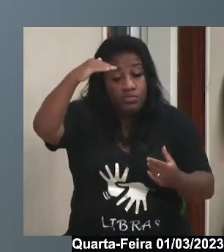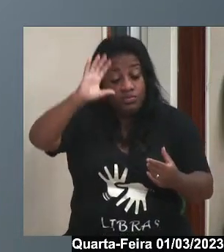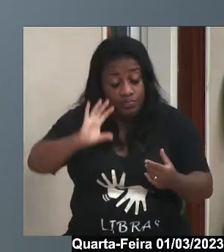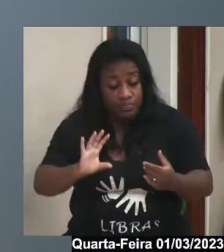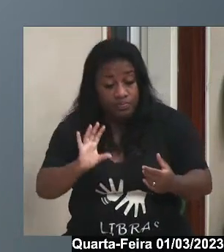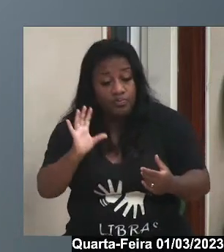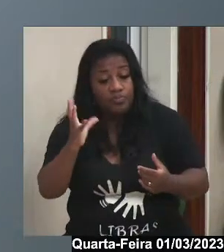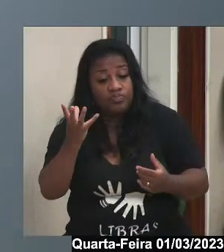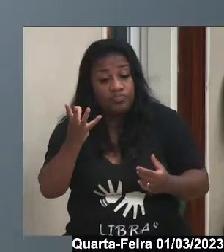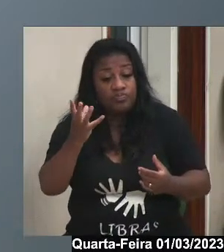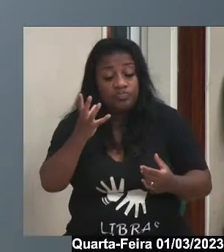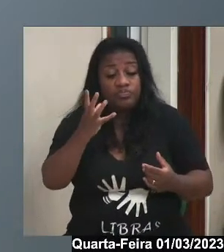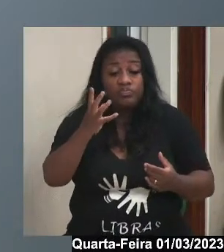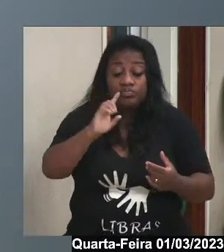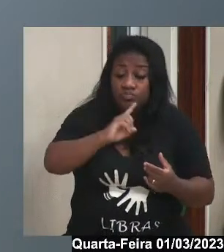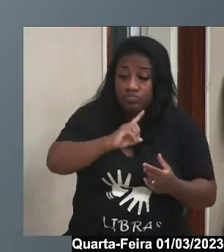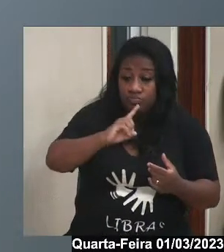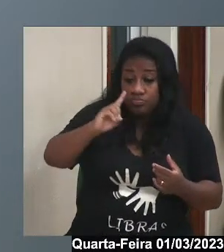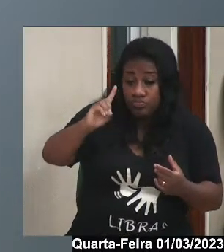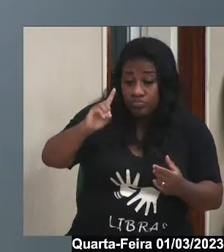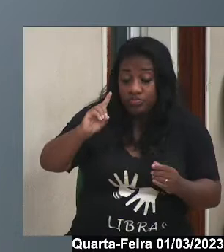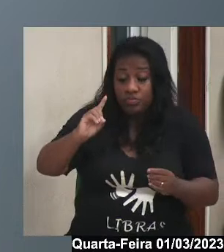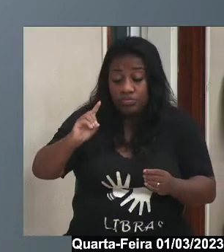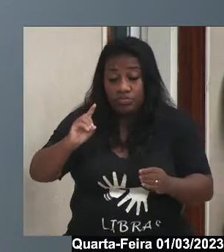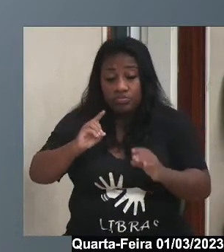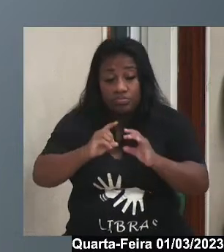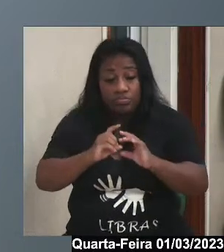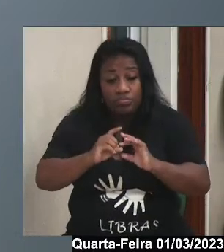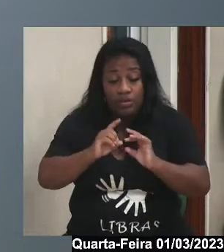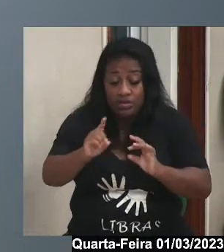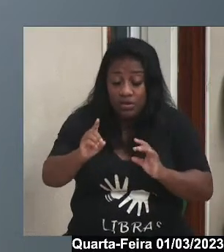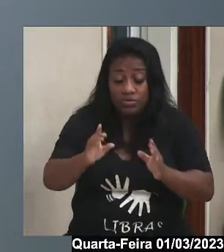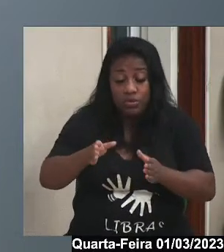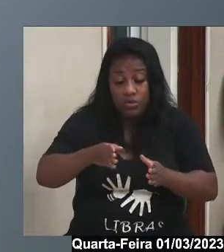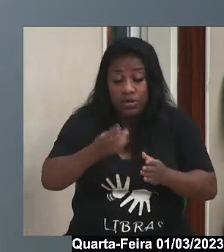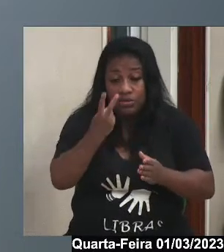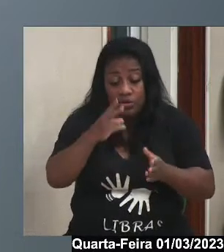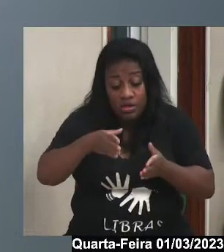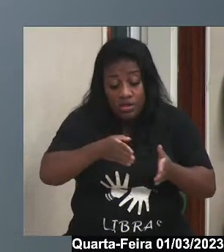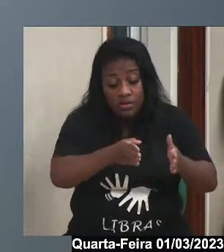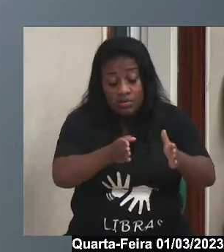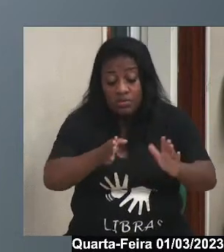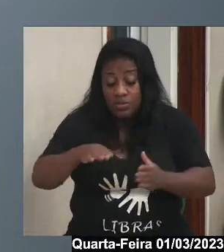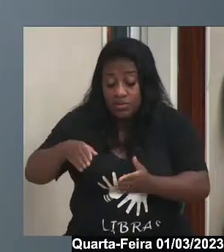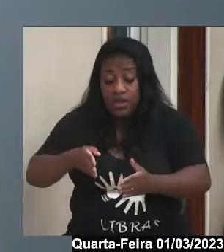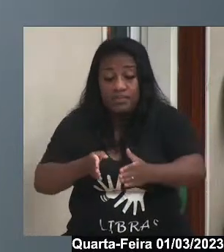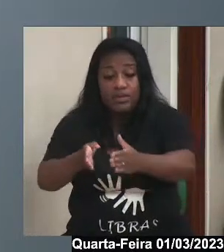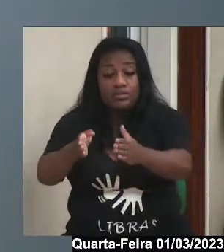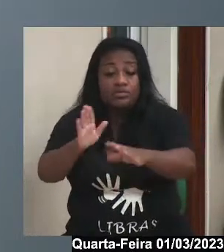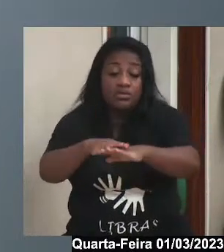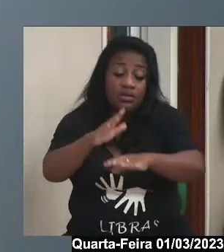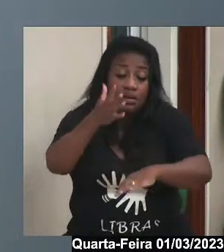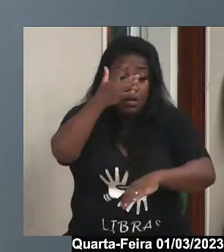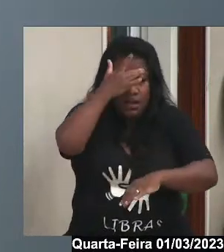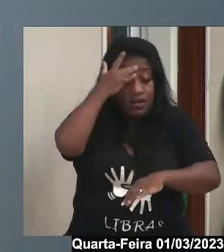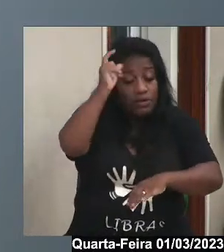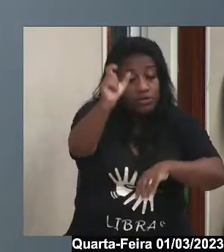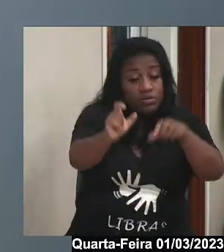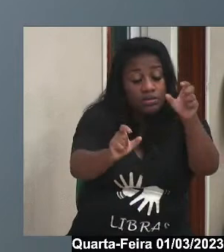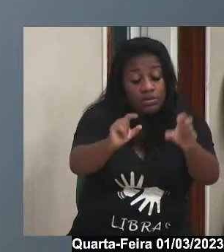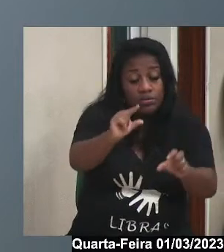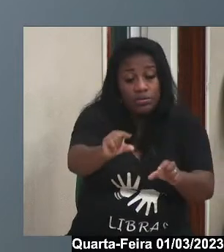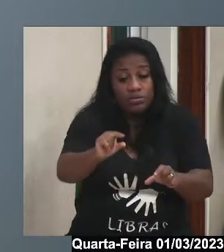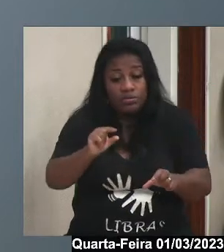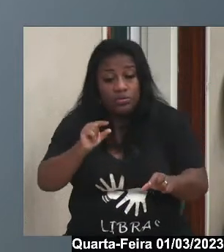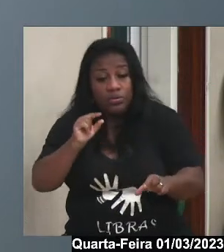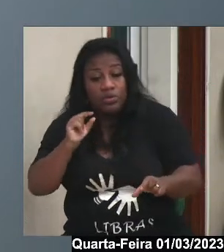resultados. Às vezes, Deus ainda dá chance da gente corrigir os caminhos errados da nossa vida. Mas, às vezes, infelizmente,